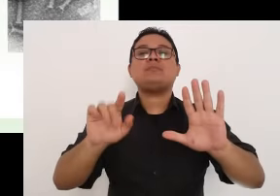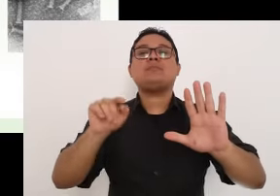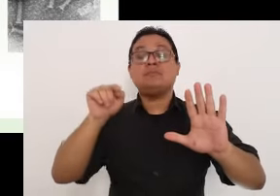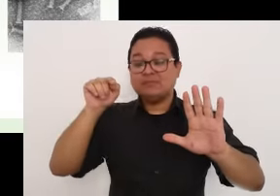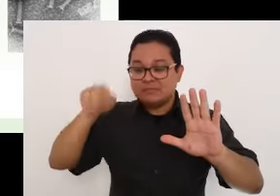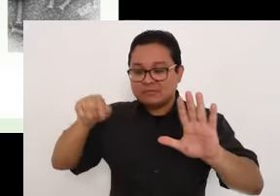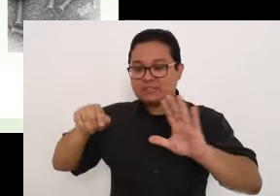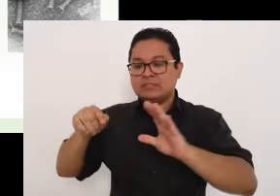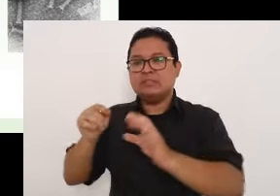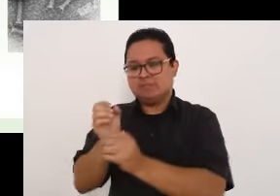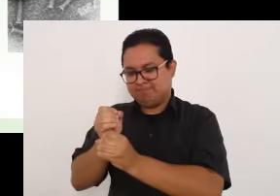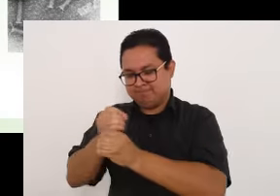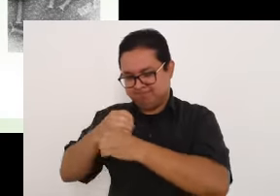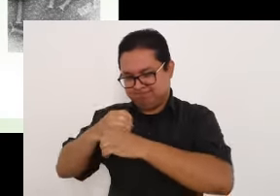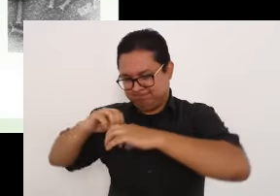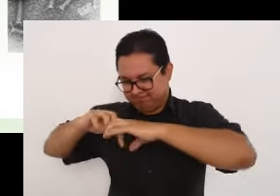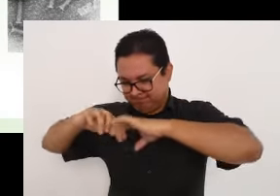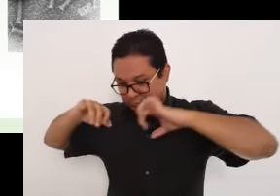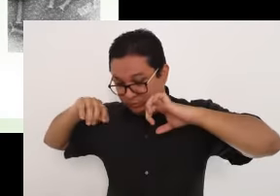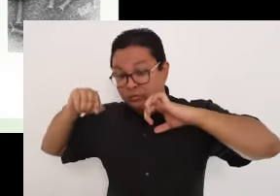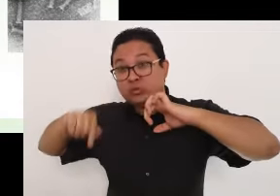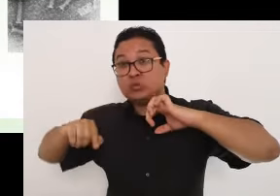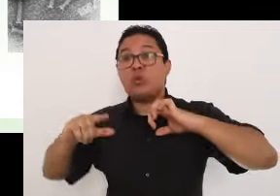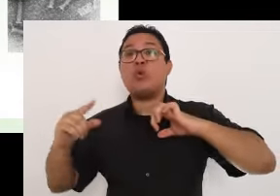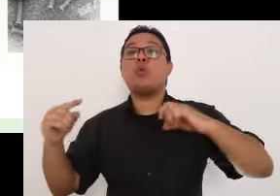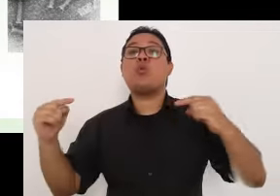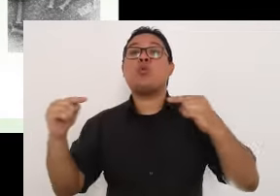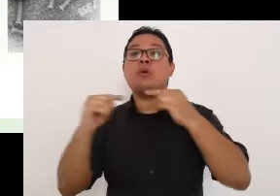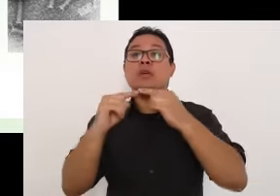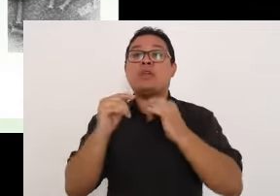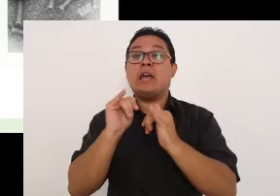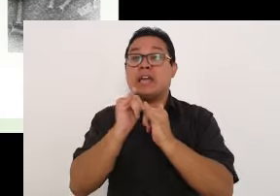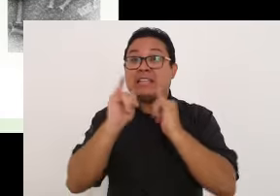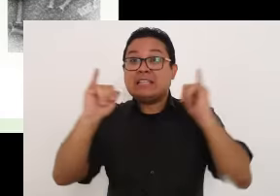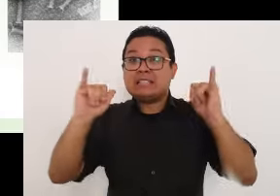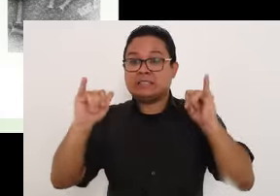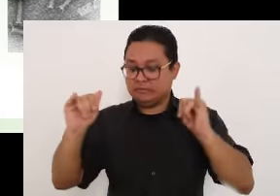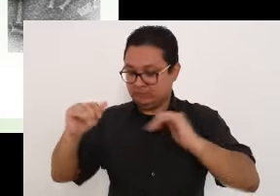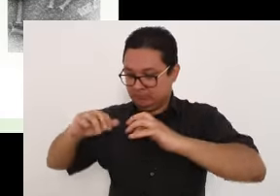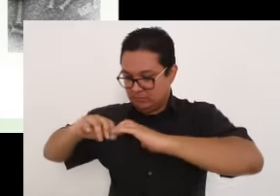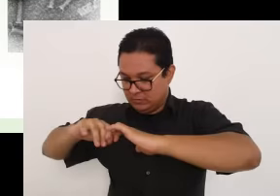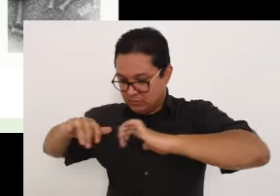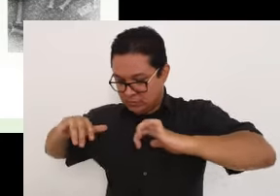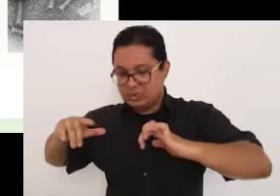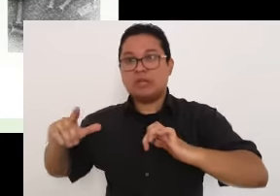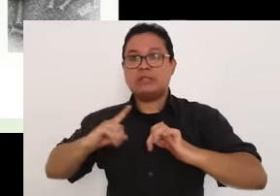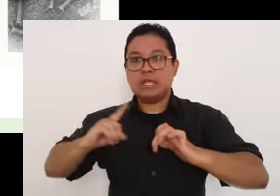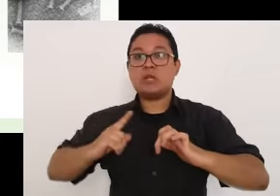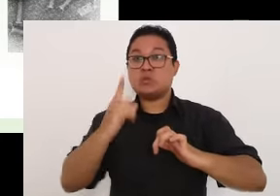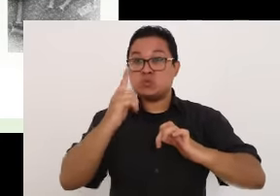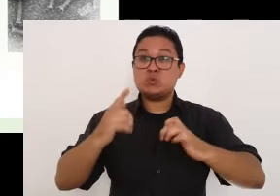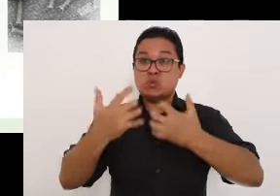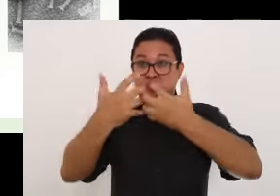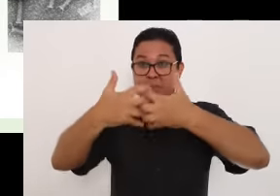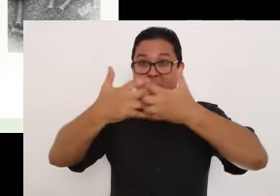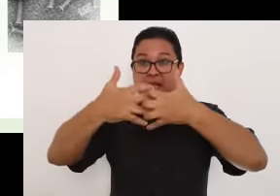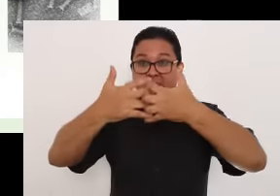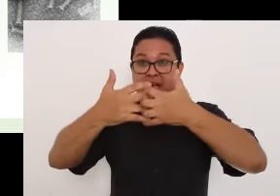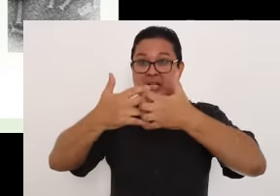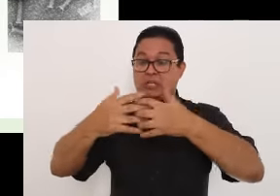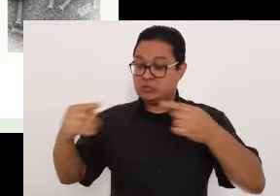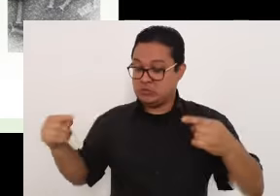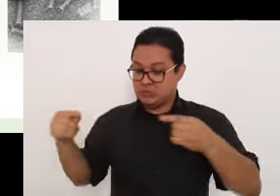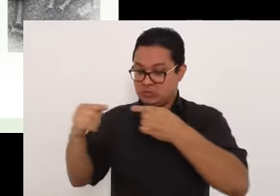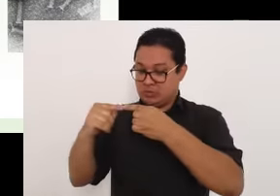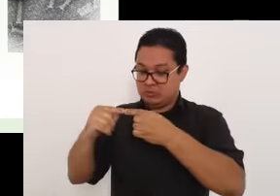microscopia eletrônica. São elétrons passando. Você tem que preparar o material. Isso